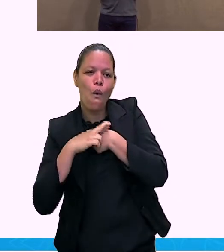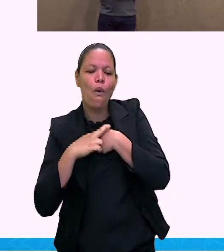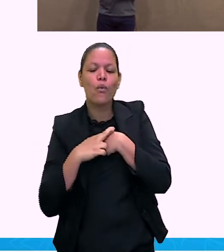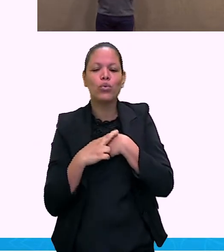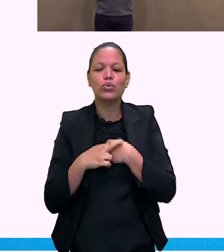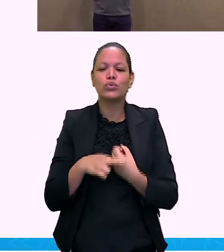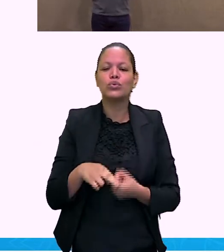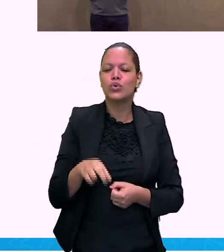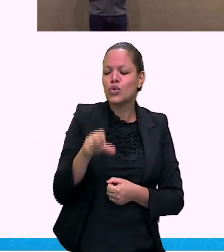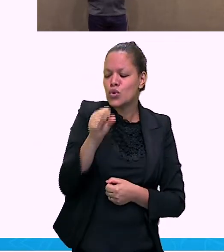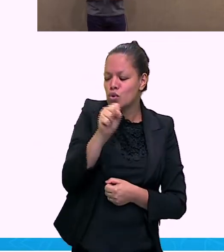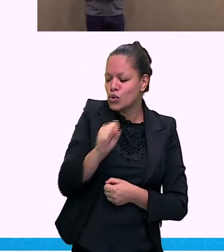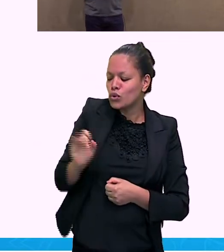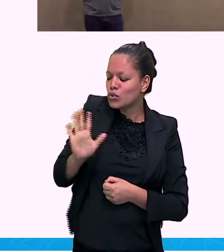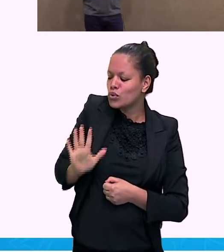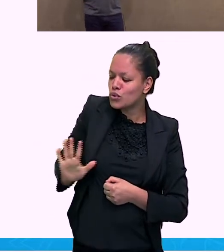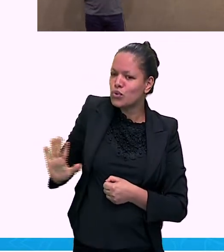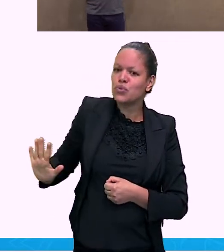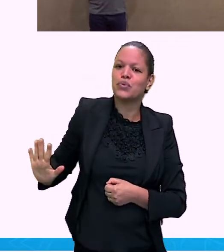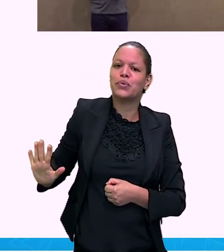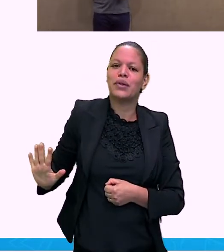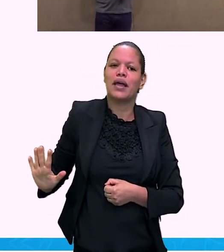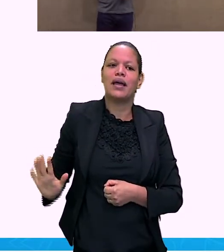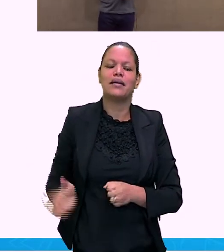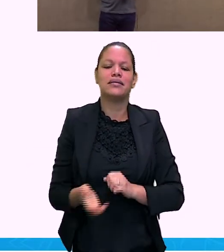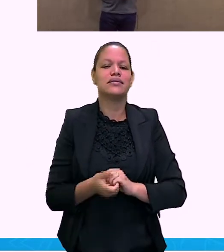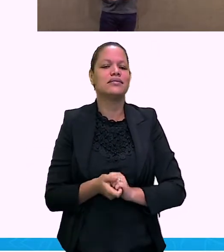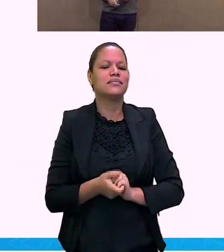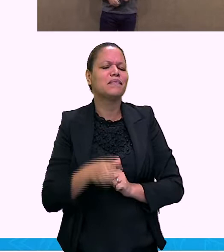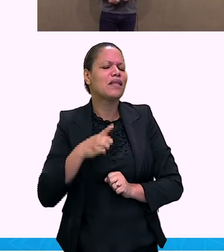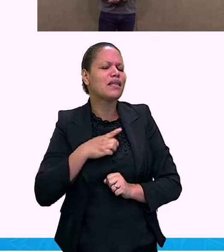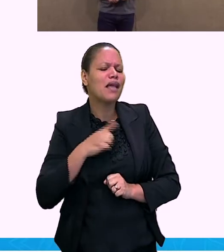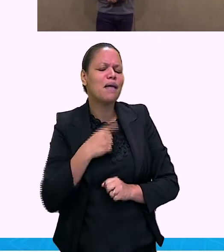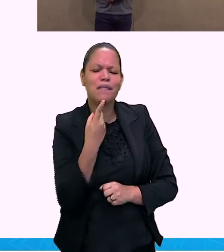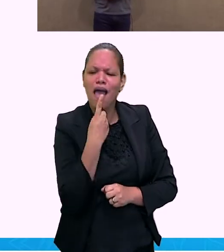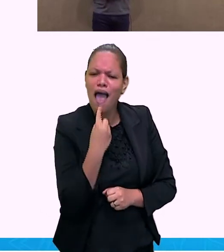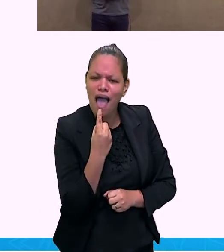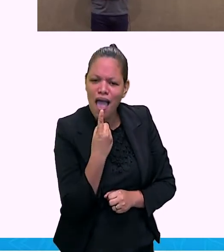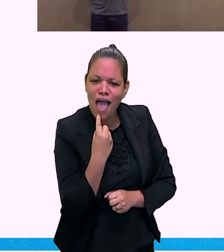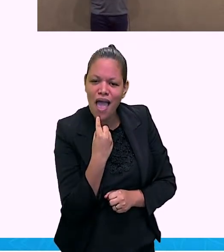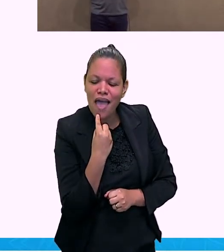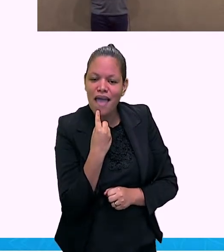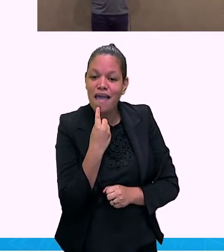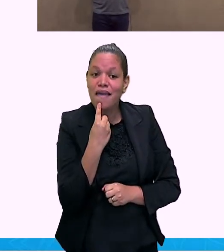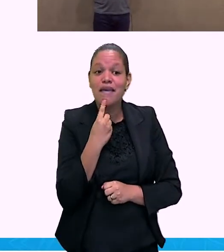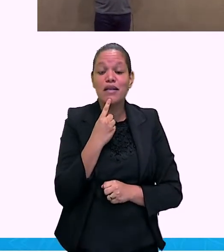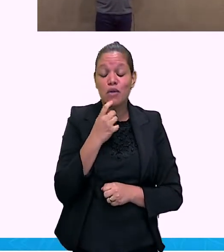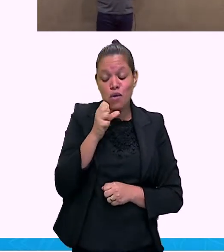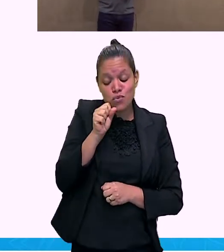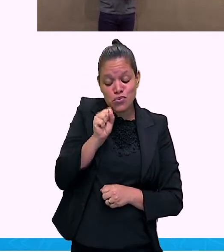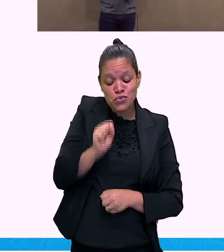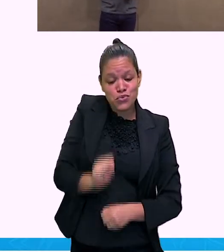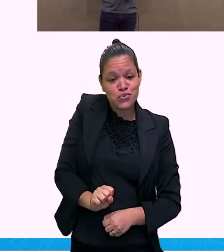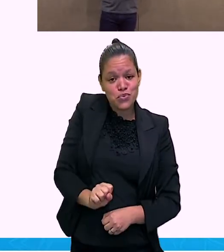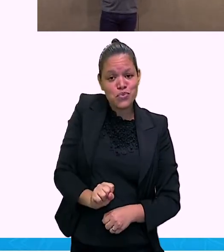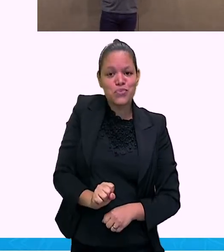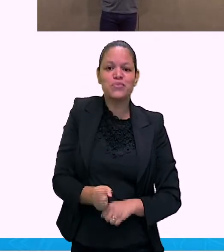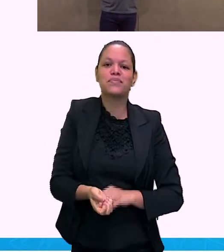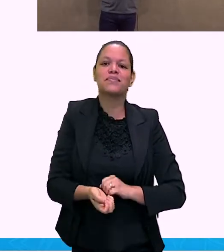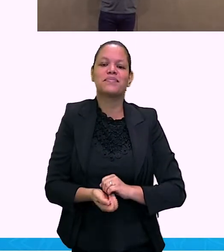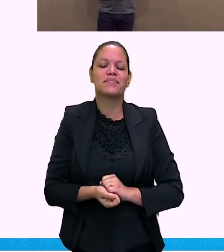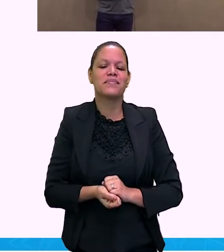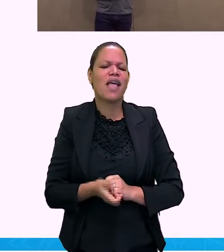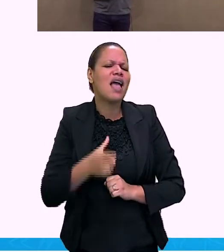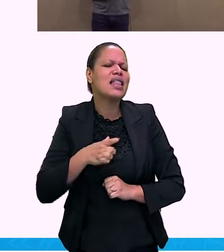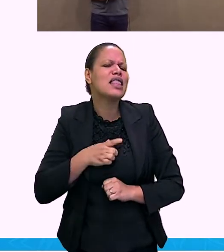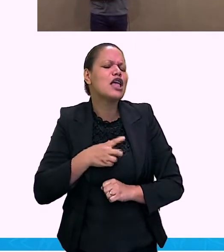de Governador Valadares, Minas Gerais. E no espaço vermelho, nós temos a região do Sul. Então, nós temos